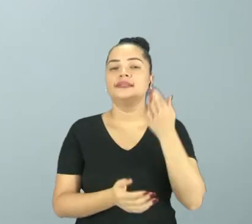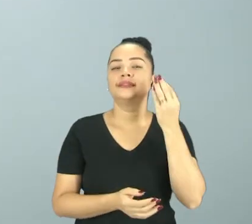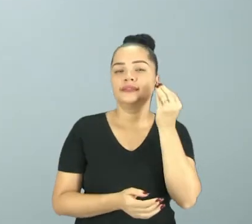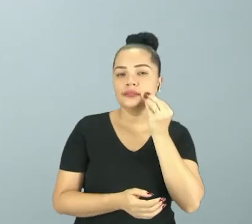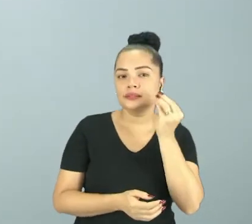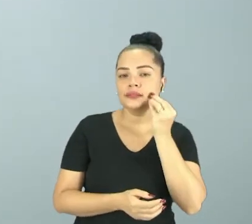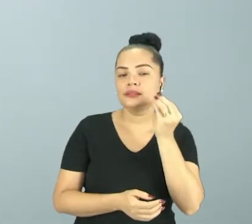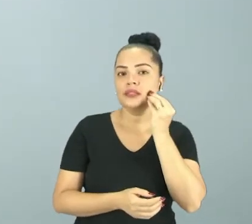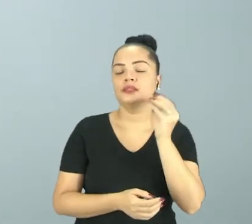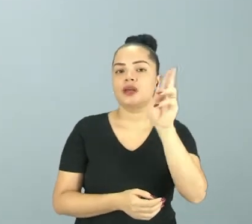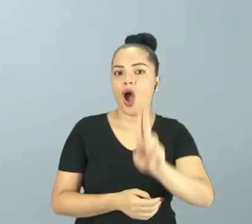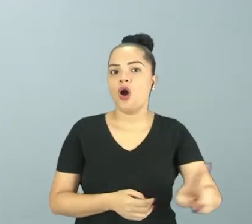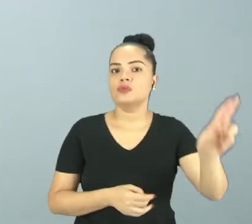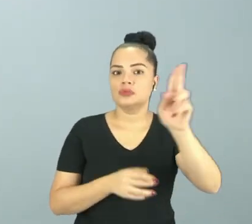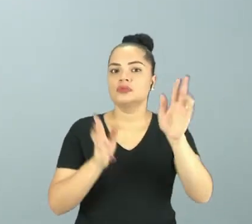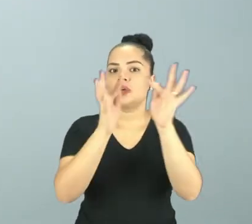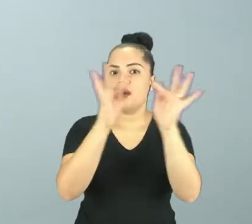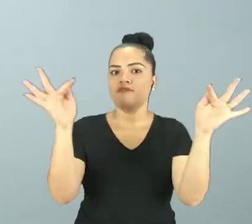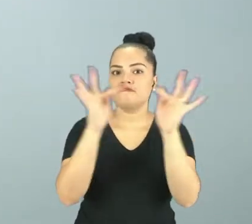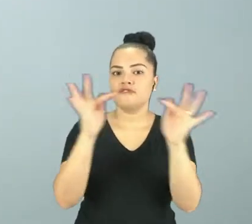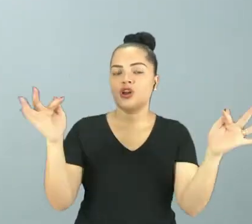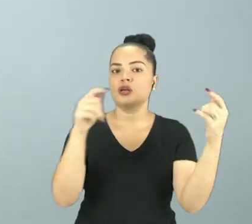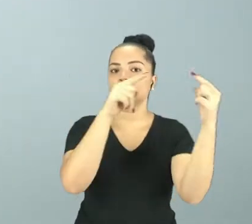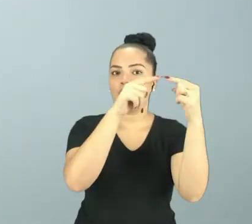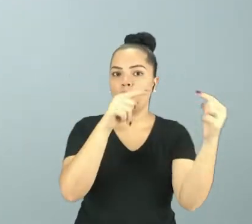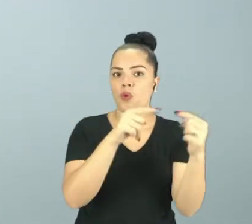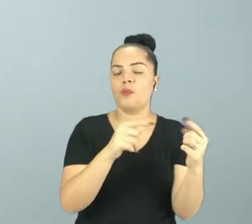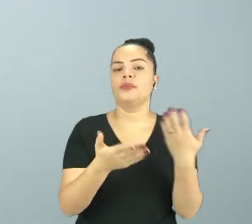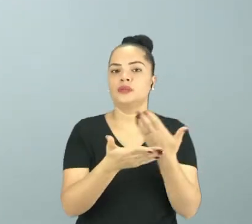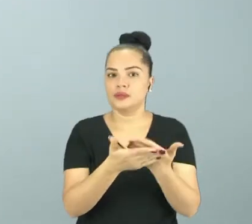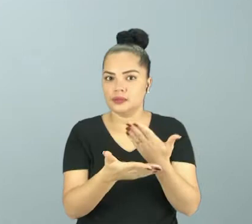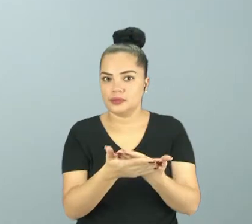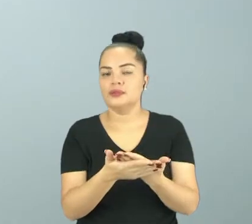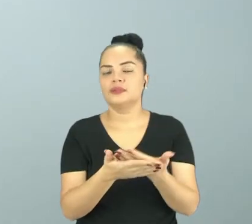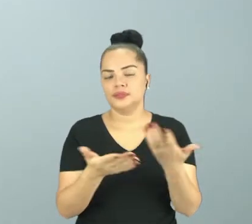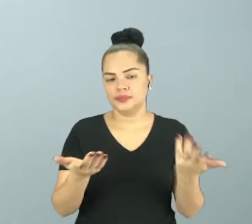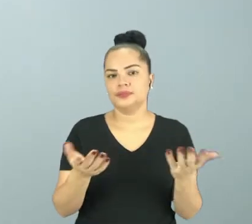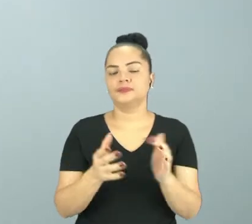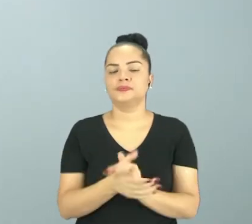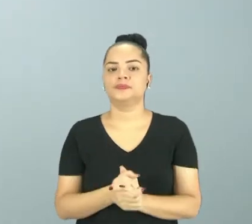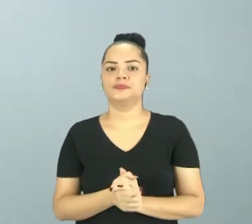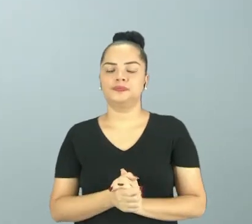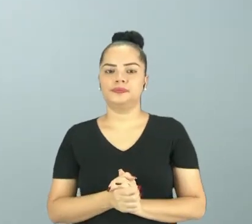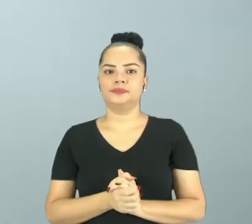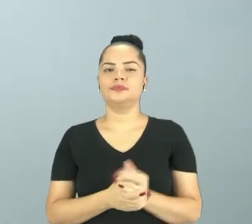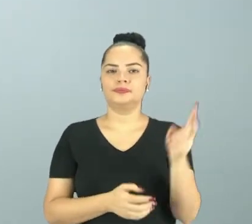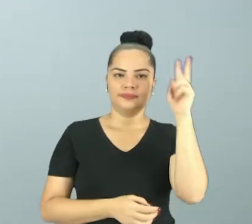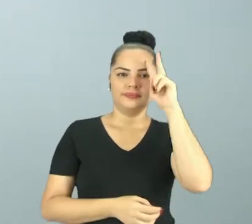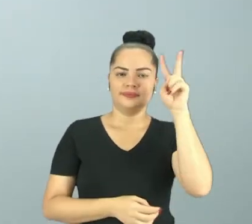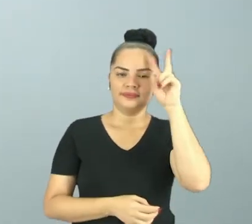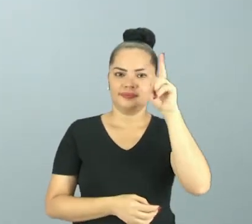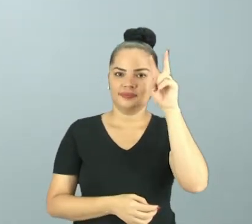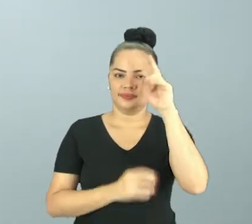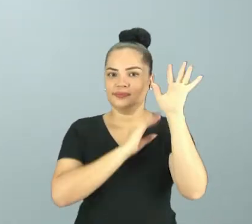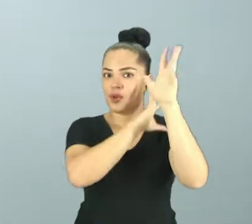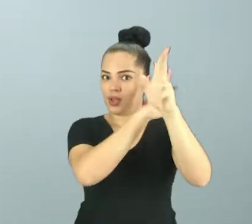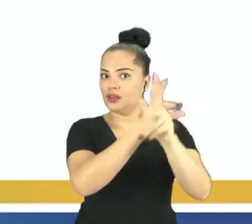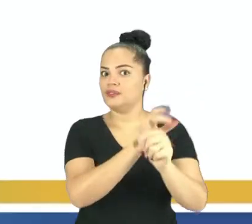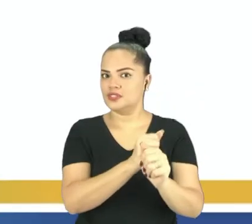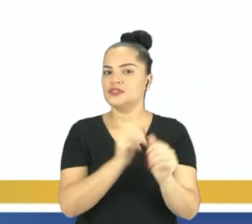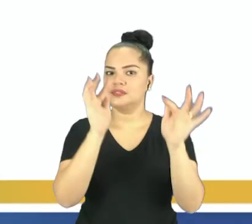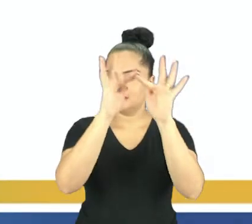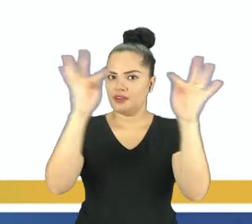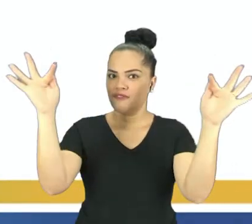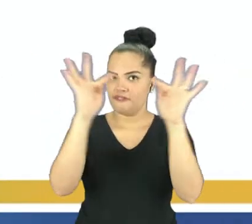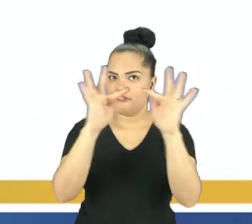frases da Classroom Language lá na sala ou em qualquer outro ambiente que você tiver oportunidade. Vamos lá relembrar, então, essas frases. Nós temos